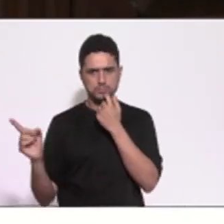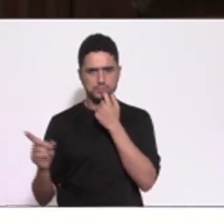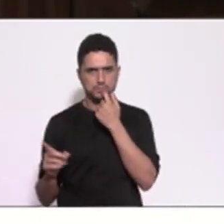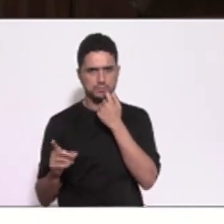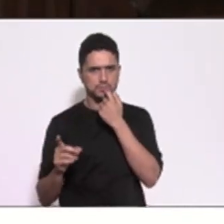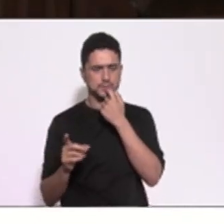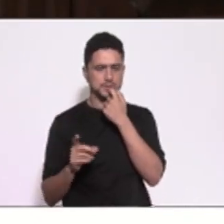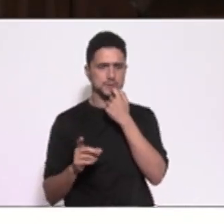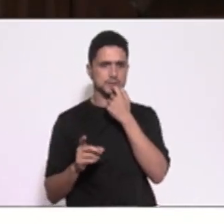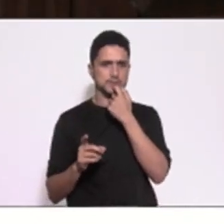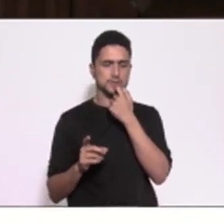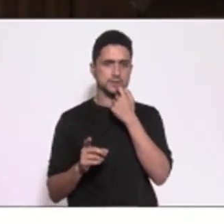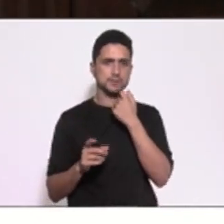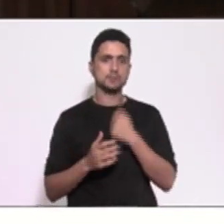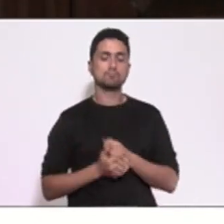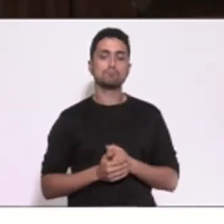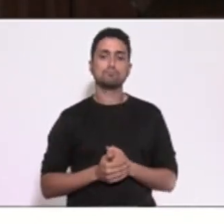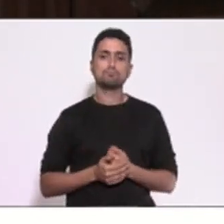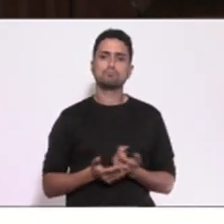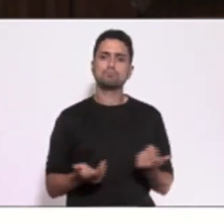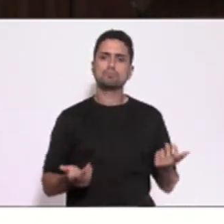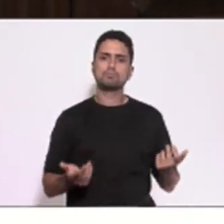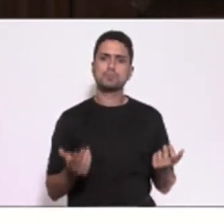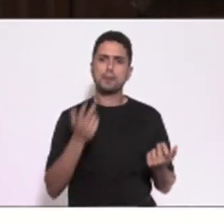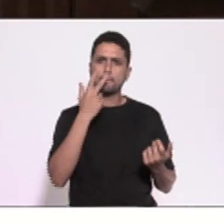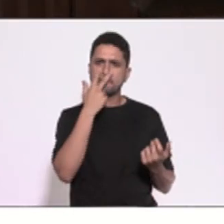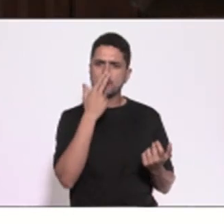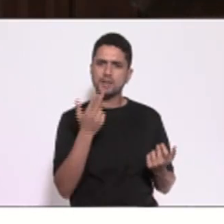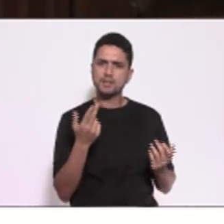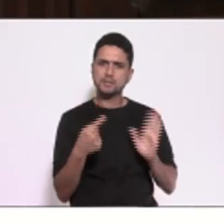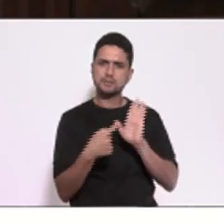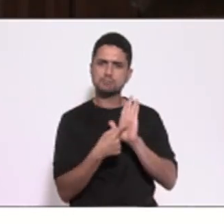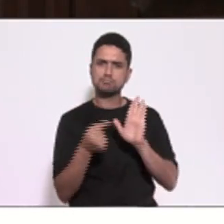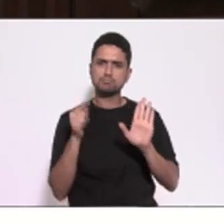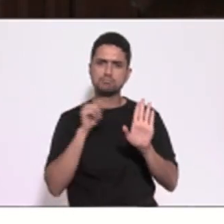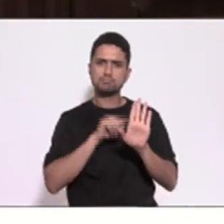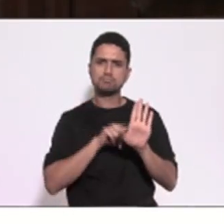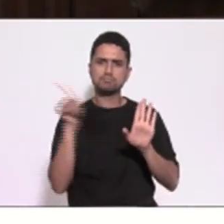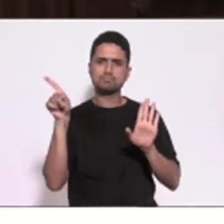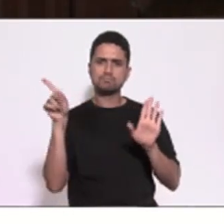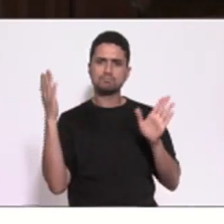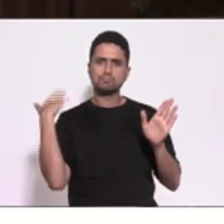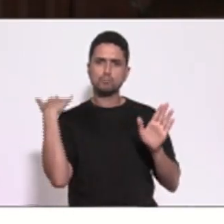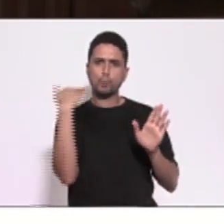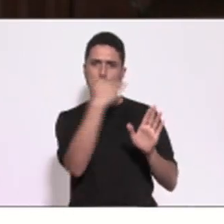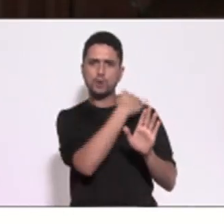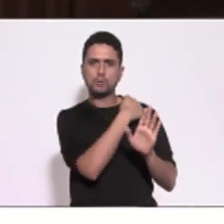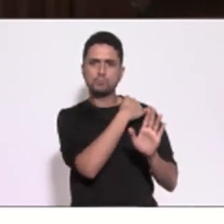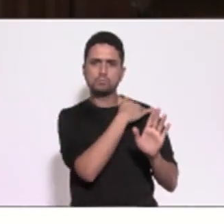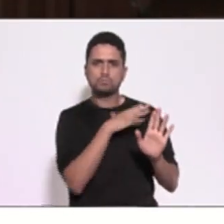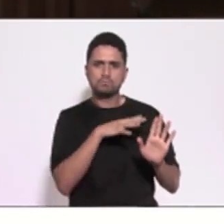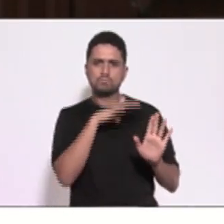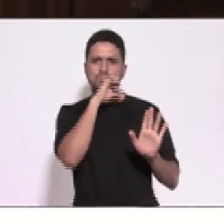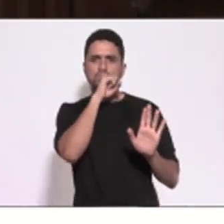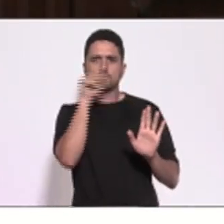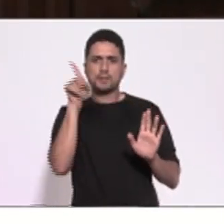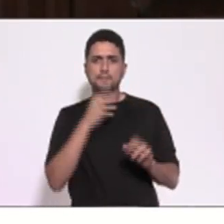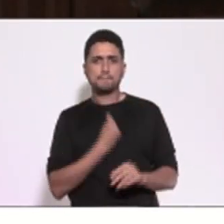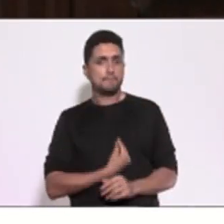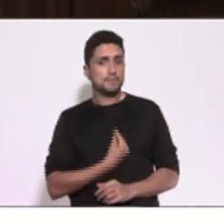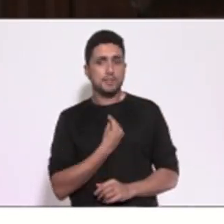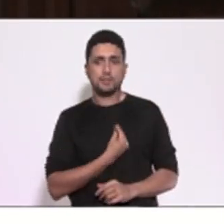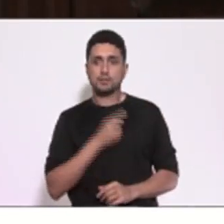É um respiradouro para a área do Humaitá e de parte